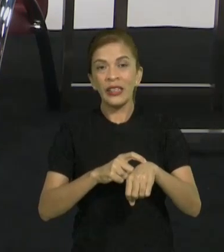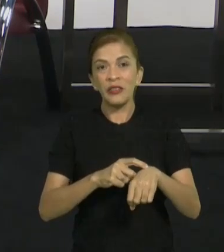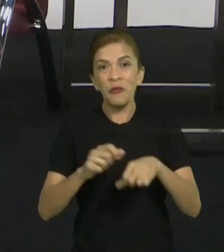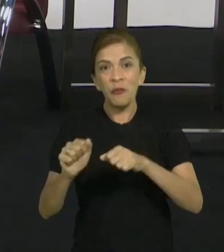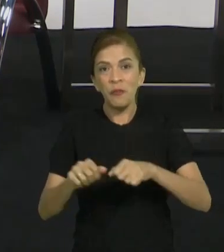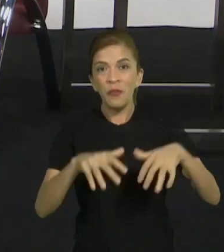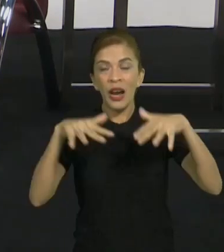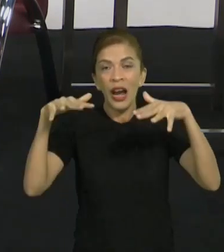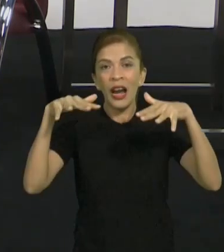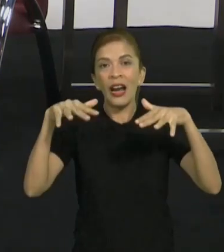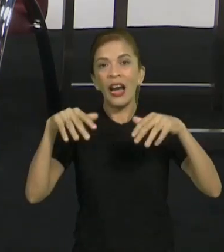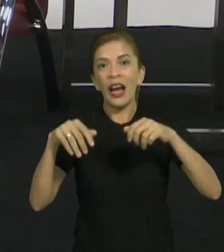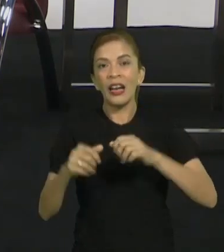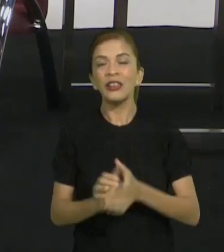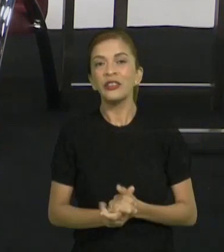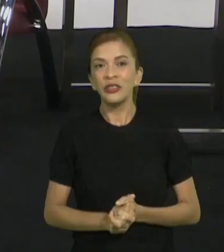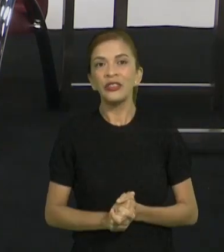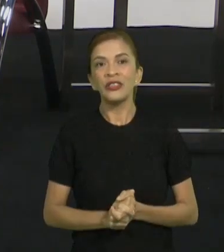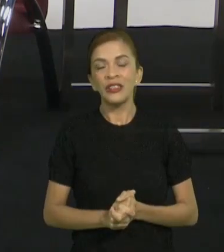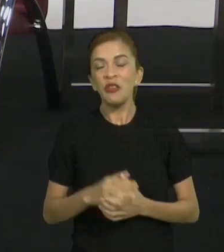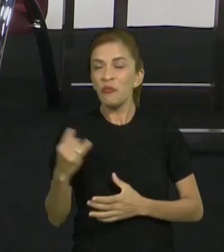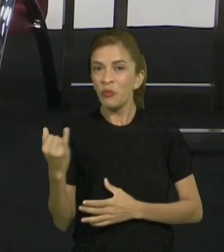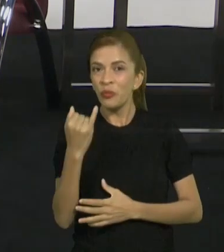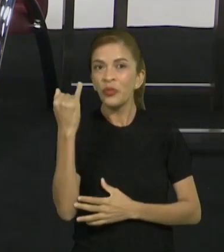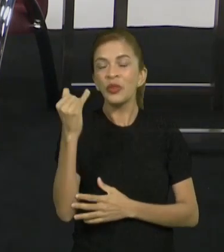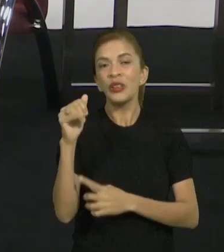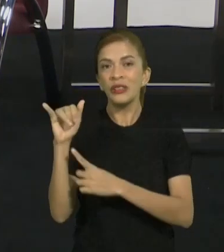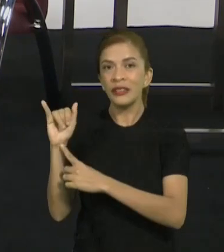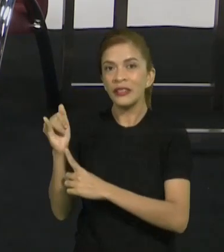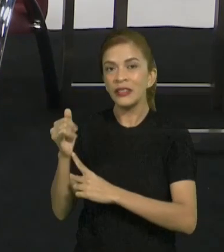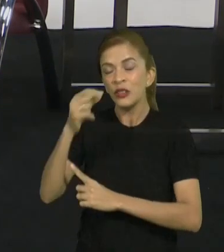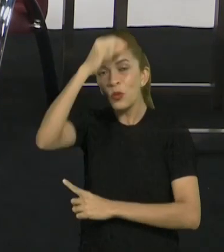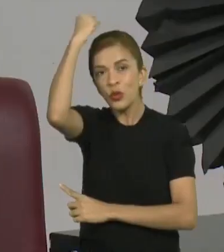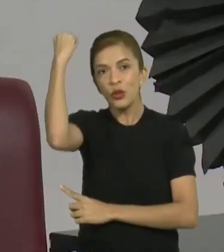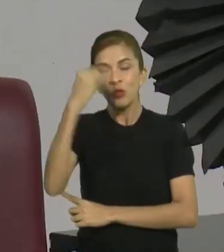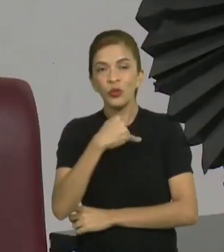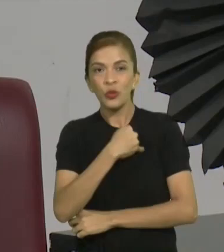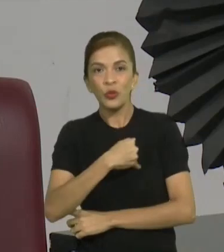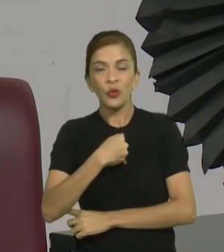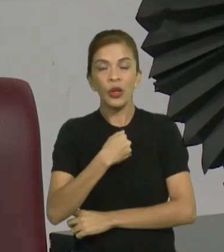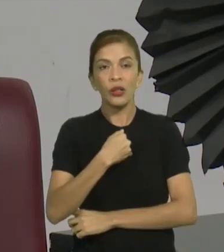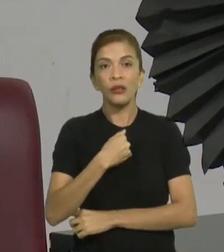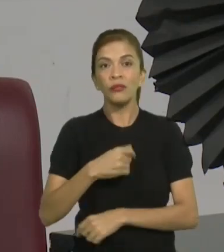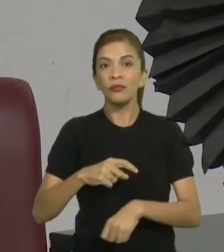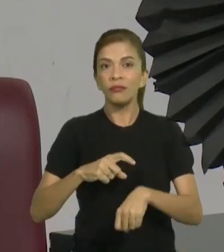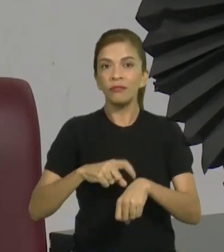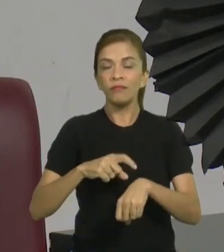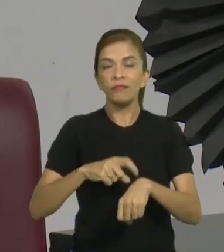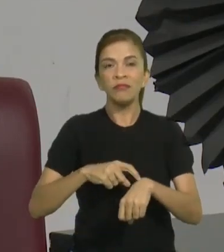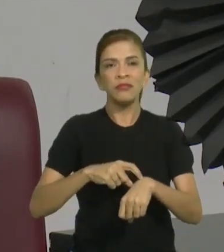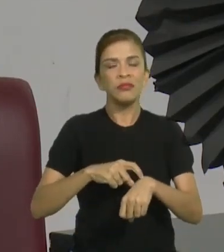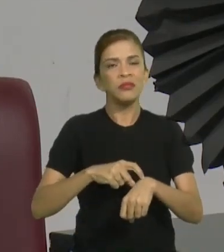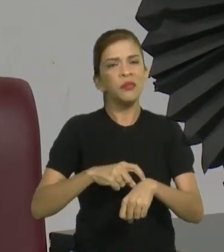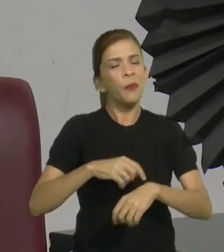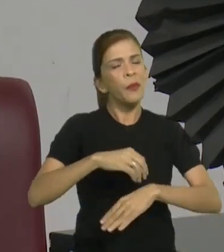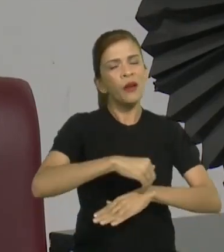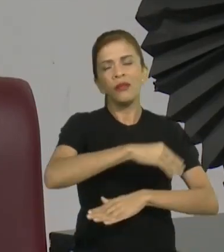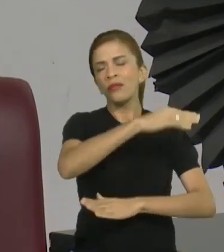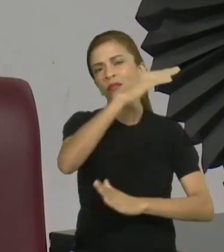para os terreiros. isso, o momento mágico do São João. Eu acho que é um momento para